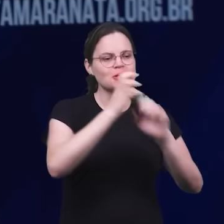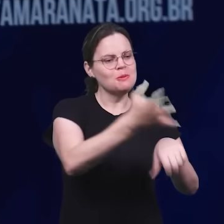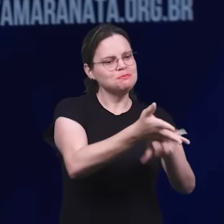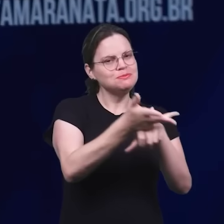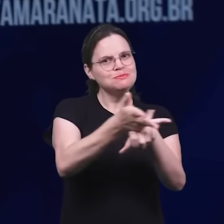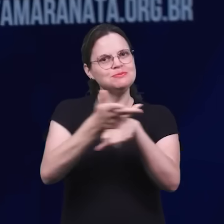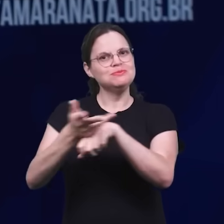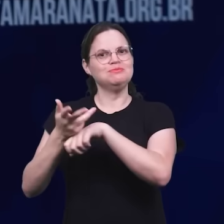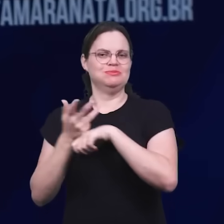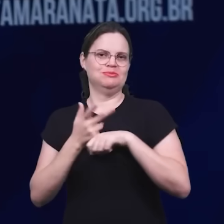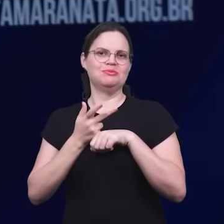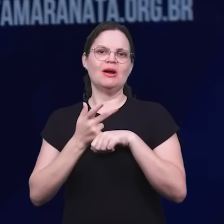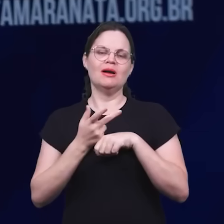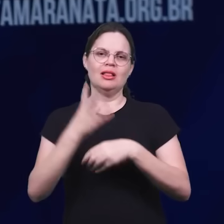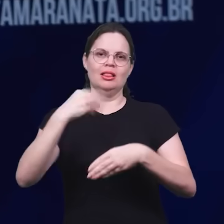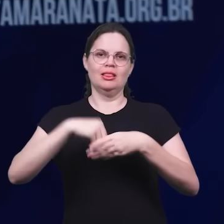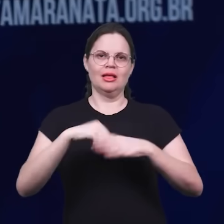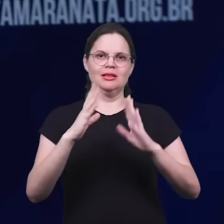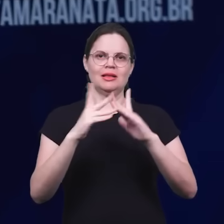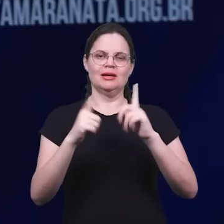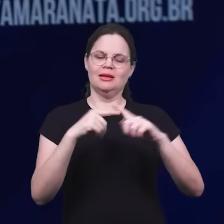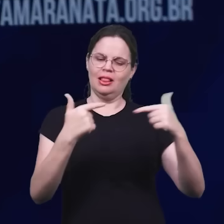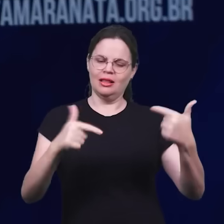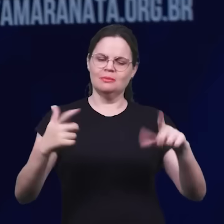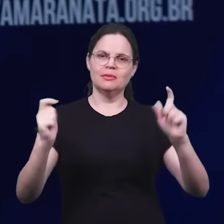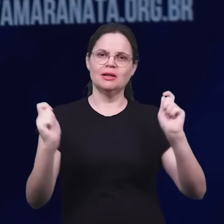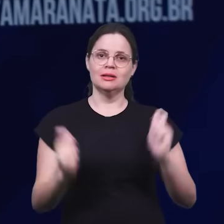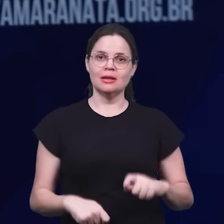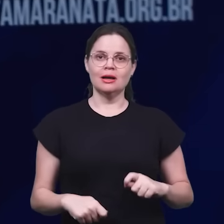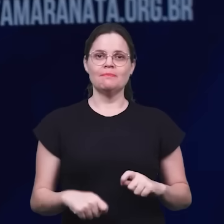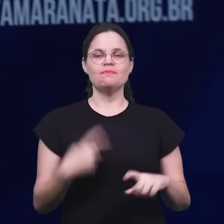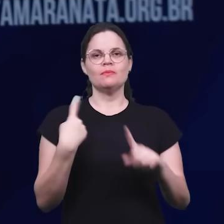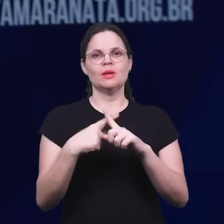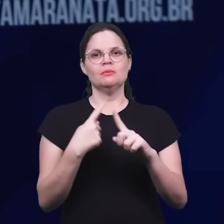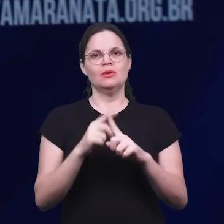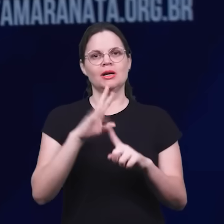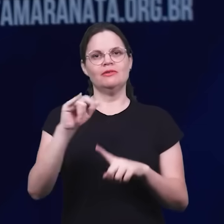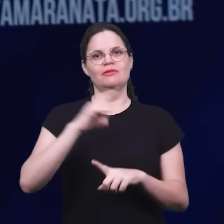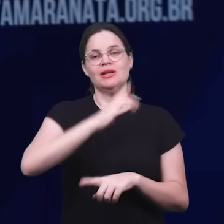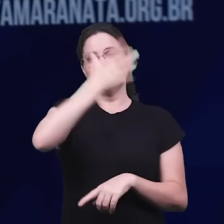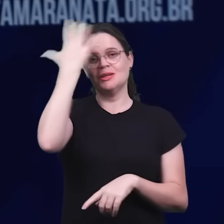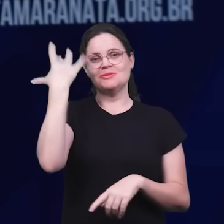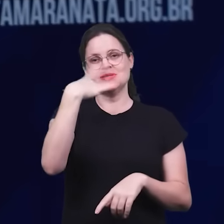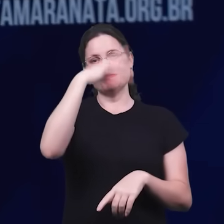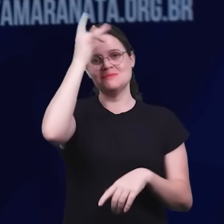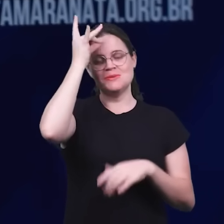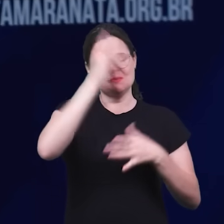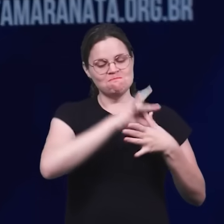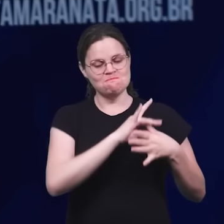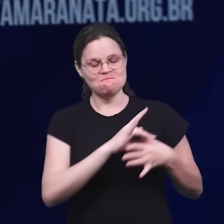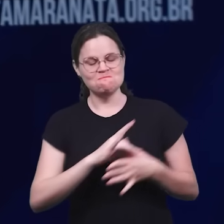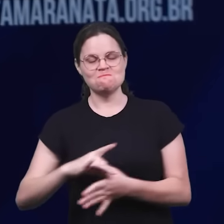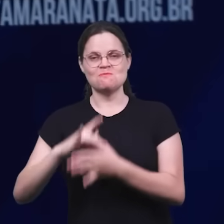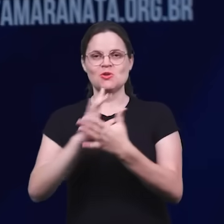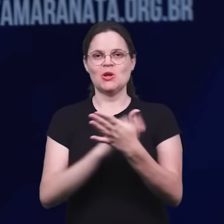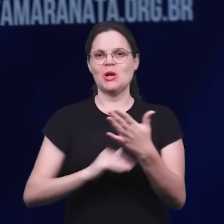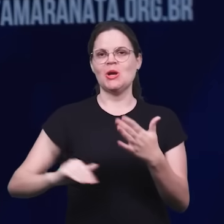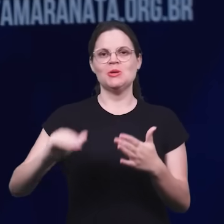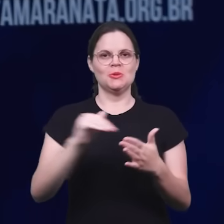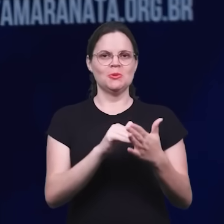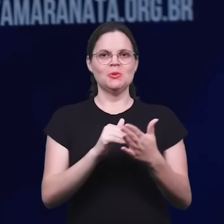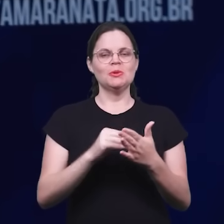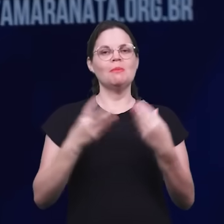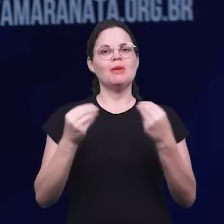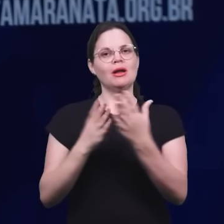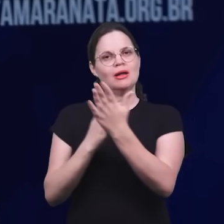identificado com o corpo de Cristo. O homem vai viver a obra conduzido pelo Espírito Santo, cheio do Espírito Santo, num caminho